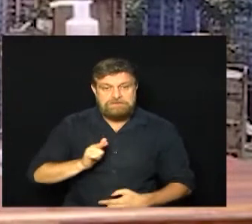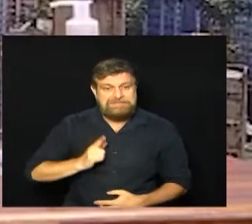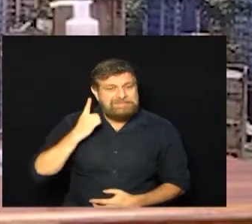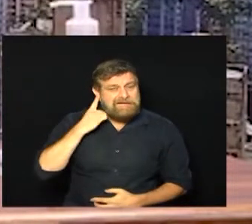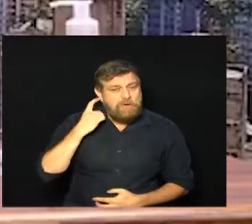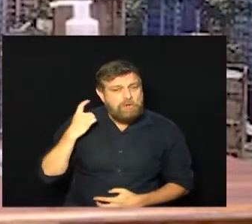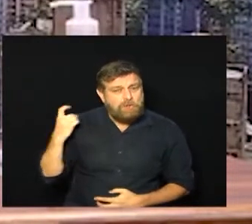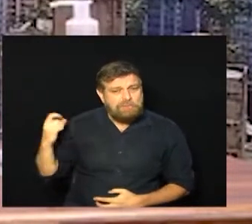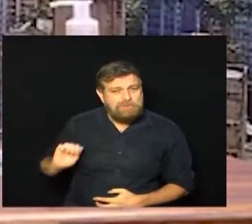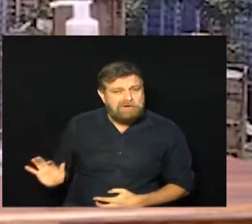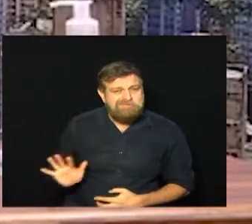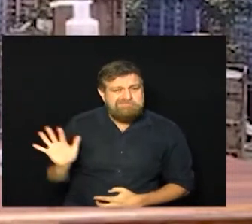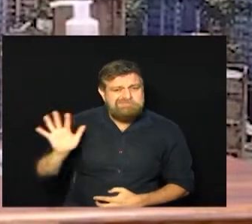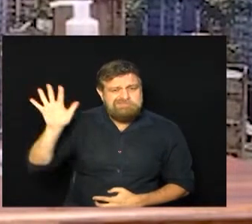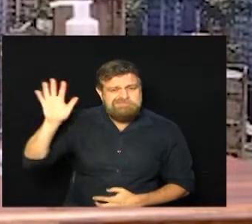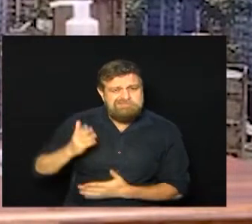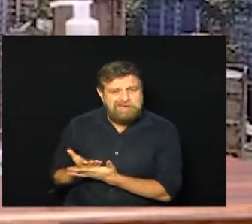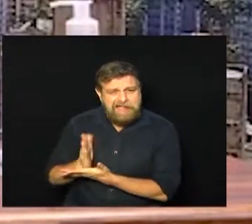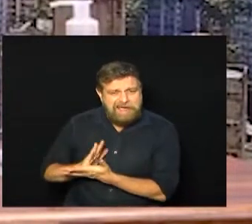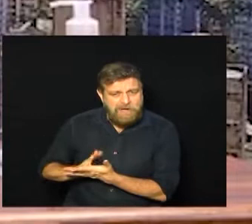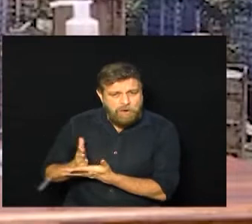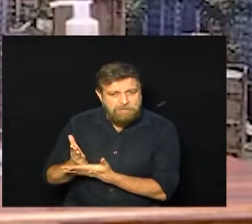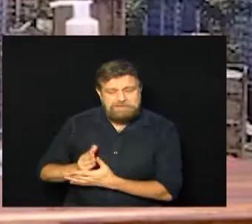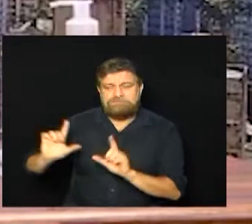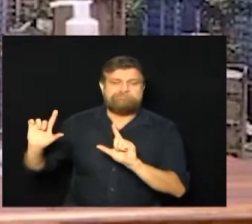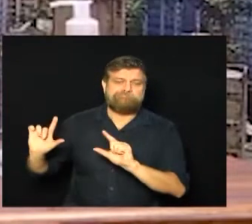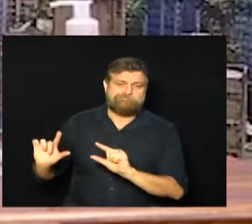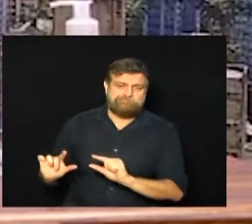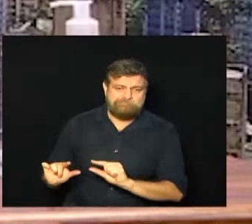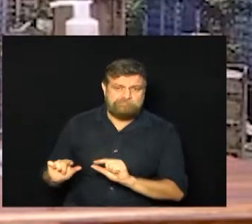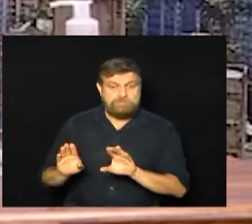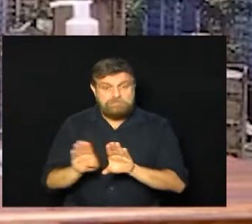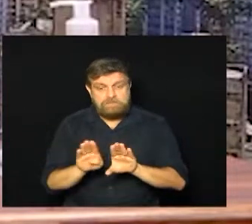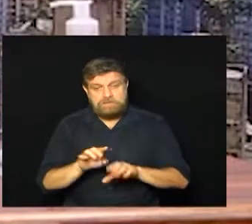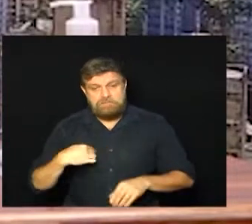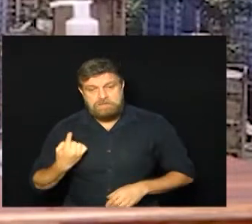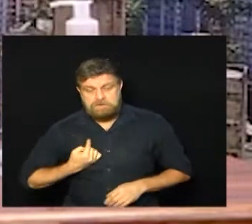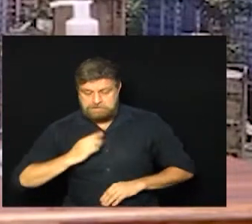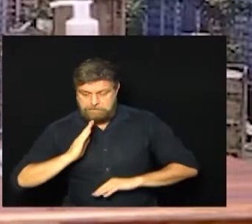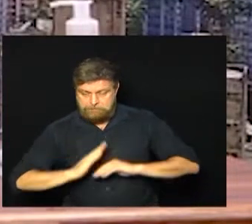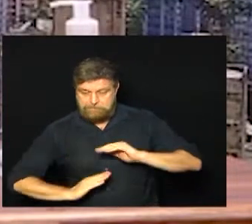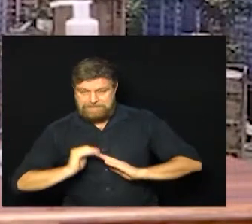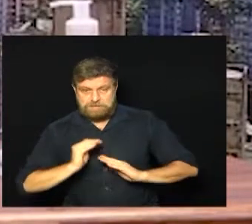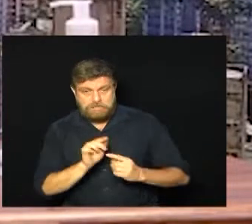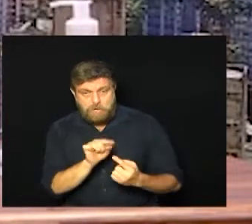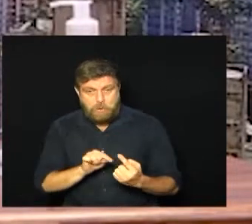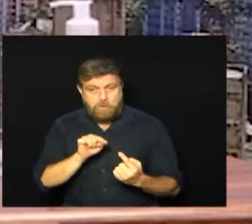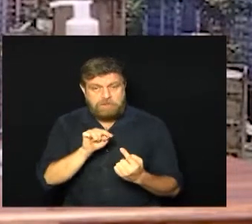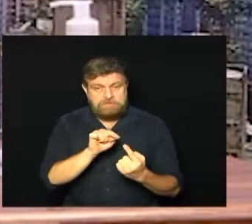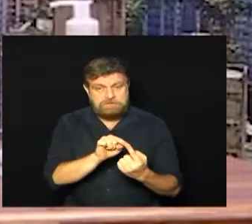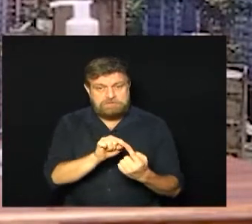poluição sonora em Campinas e também, nesse sentido, ações para